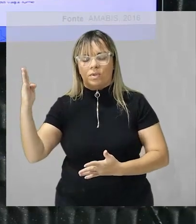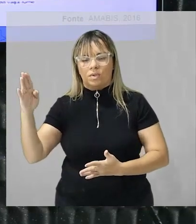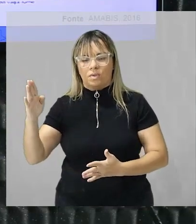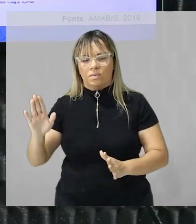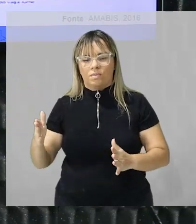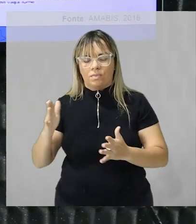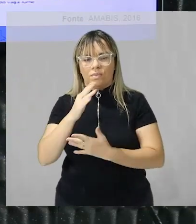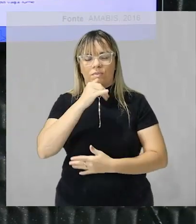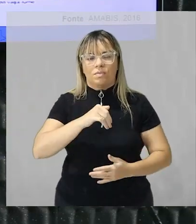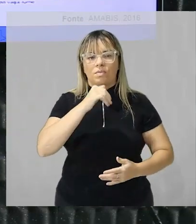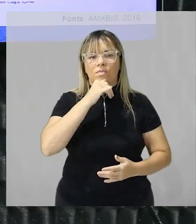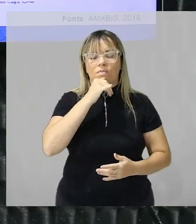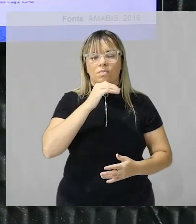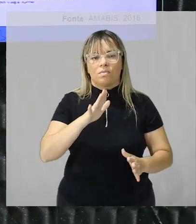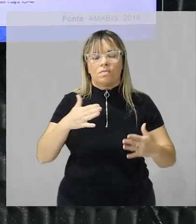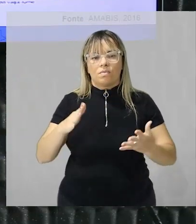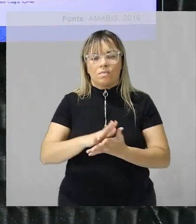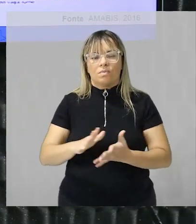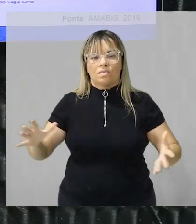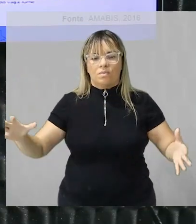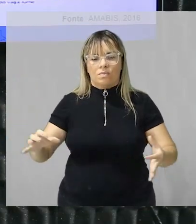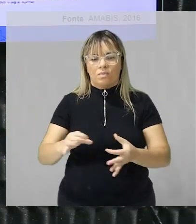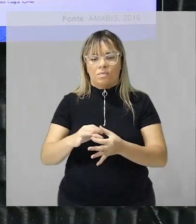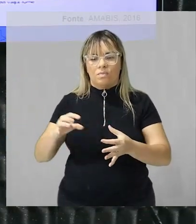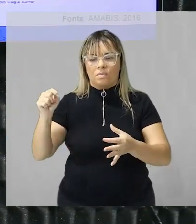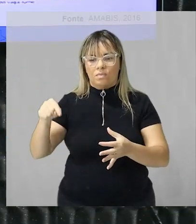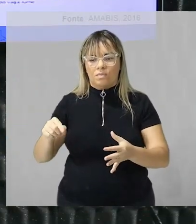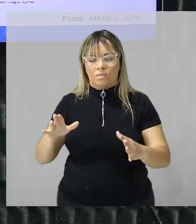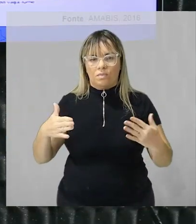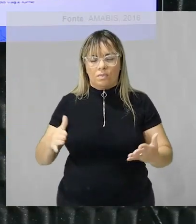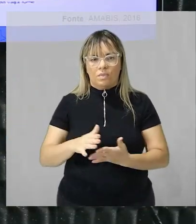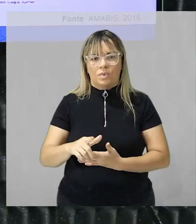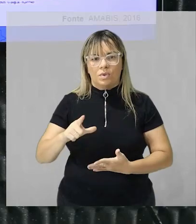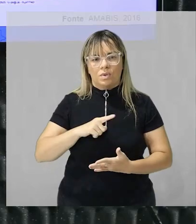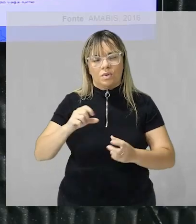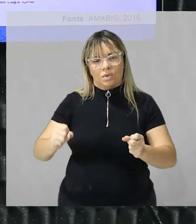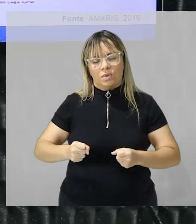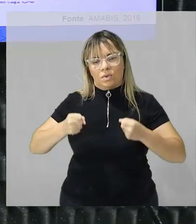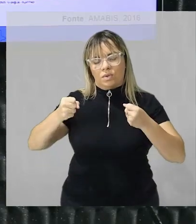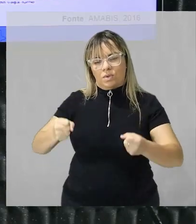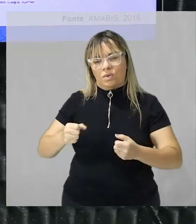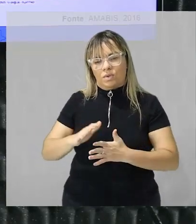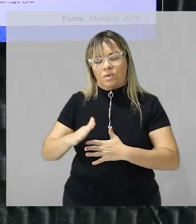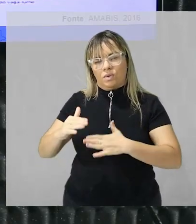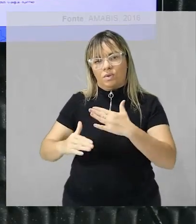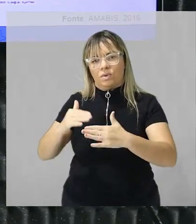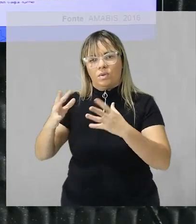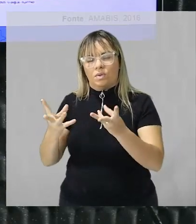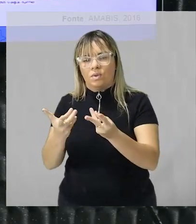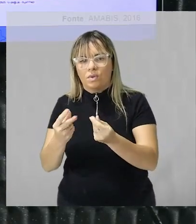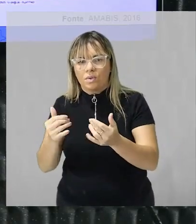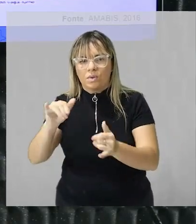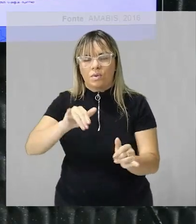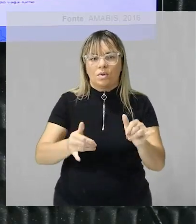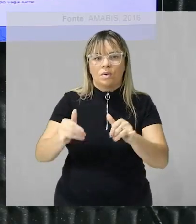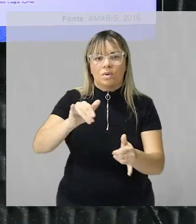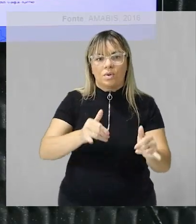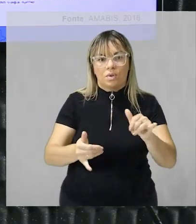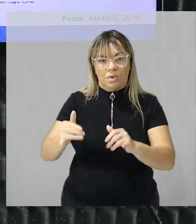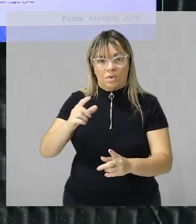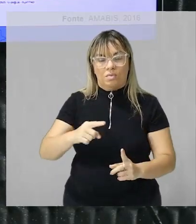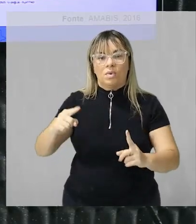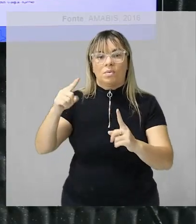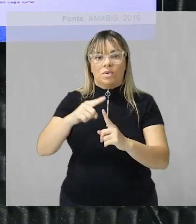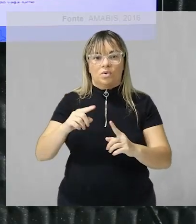essa bactéria ela passa a ter capacidade de produzir substâncias químicas tipicamente